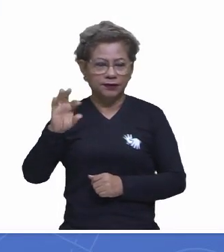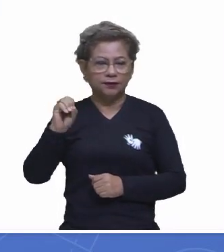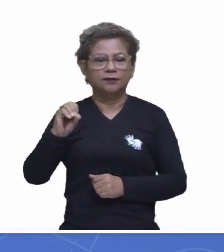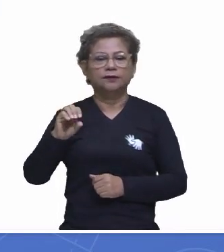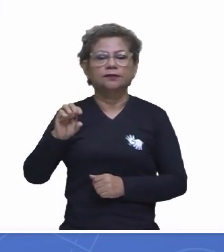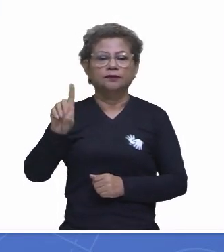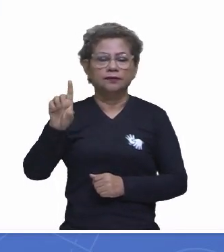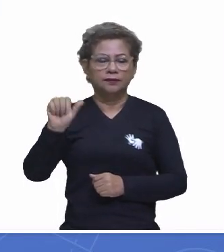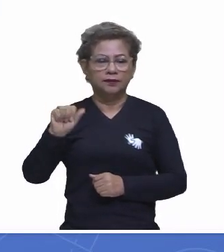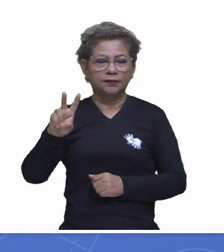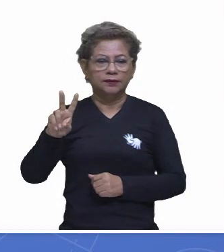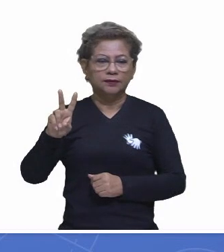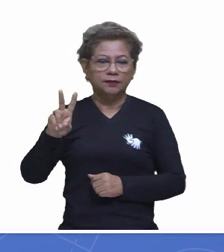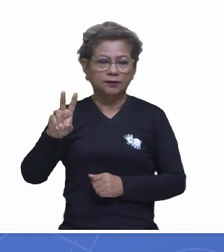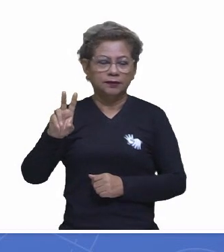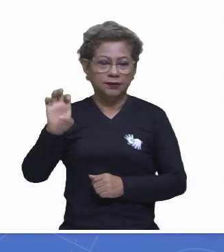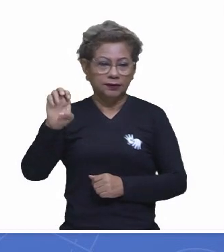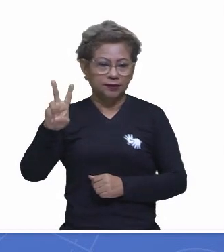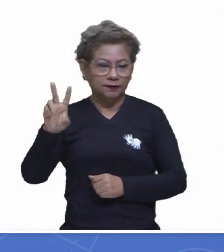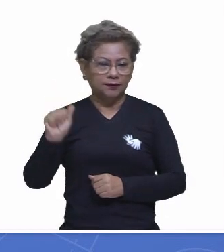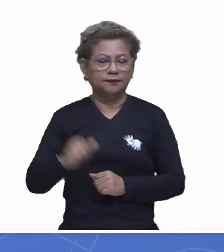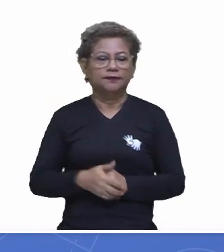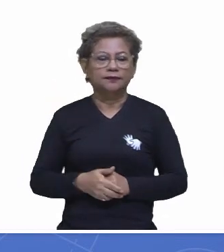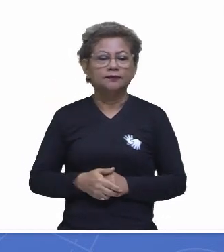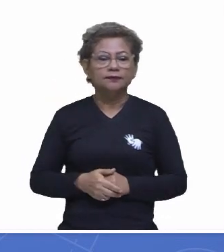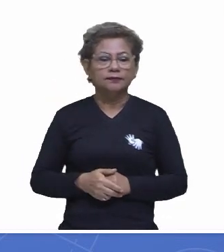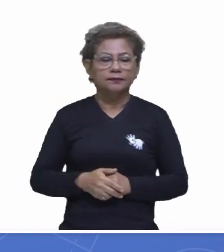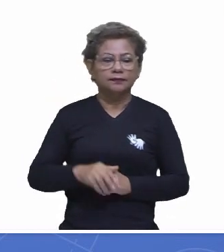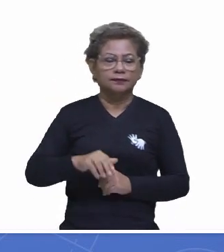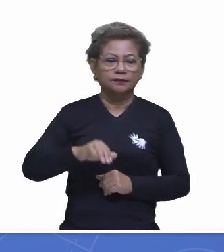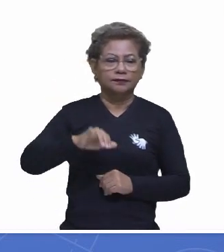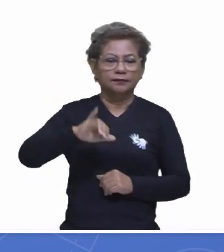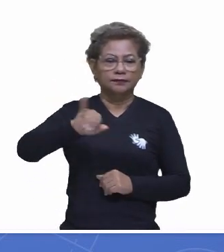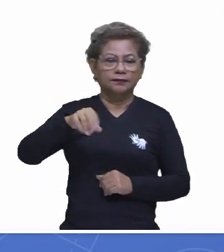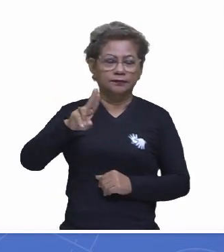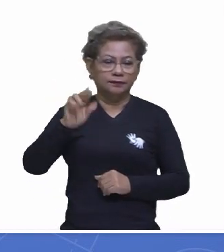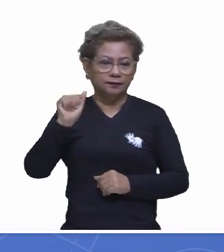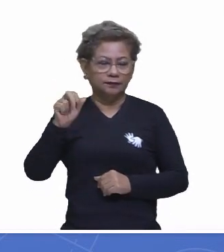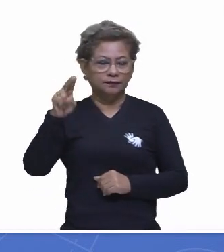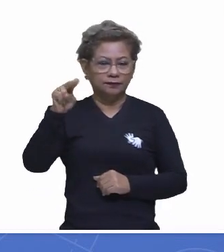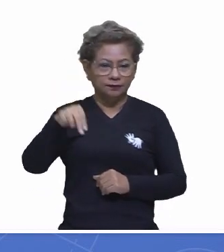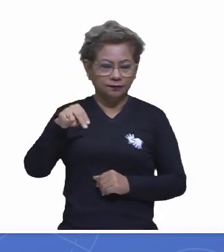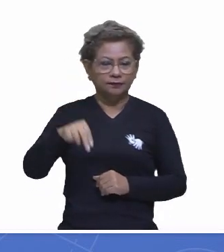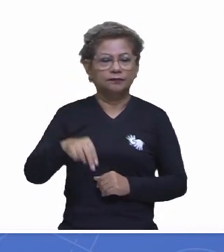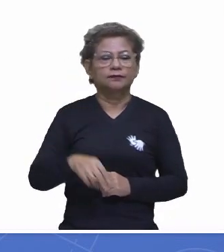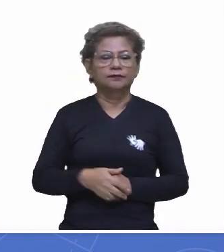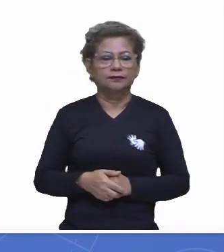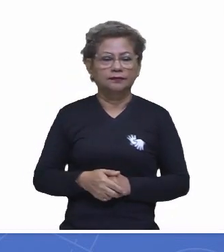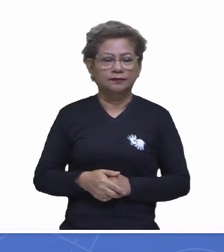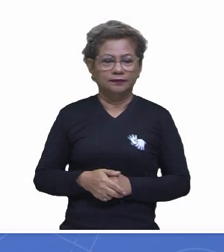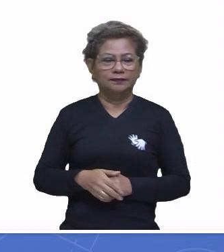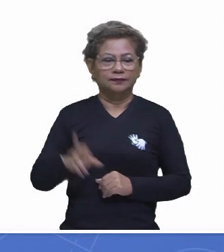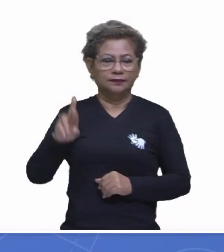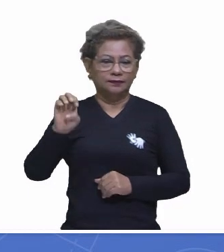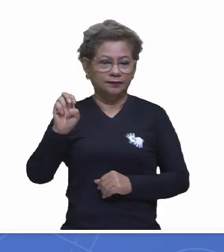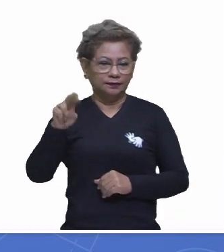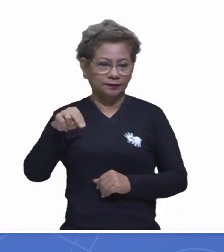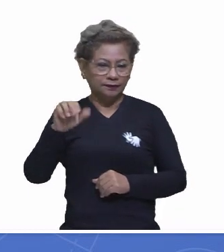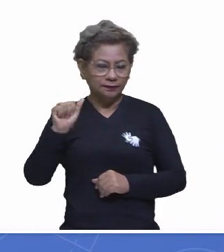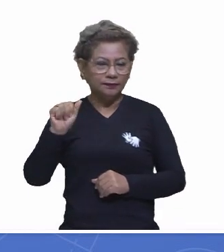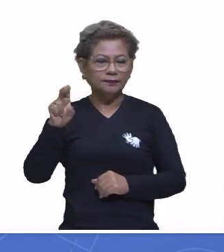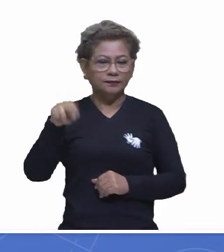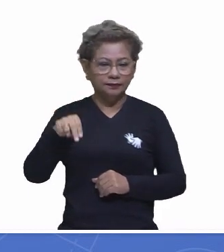Juan Carlos, dizendo que é a letra B da Escola Ruth Prestes. Vamos lá. Renan Silva também dizendo que é a letra